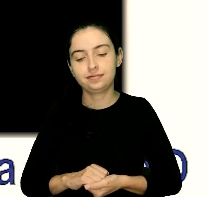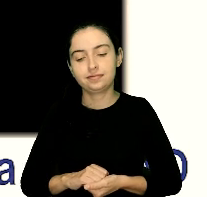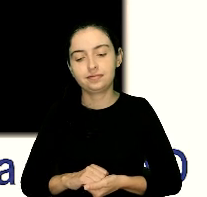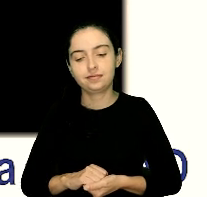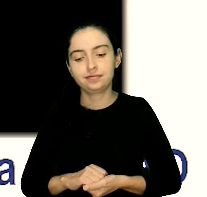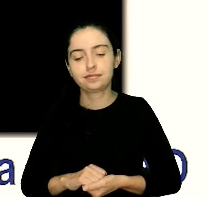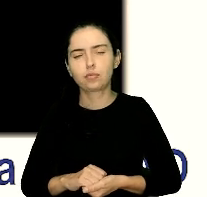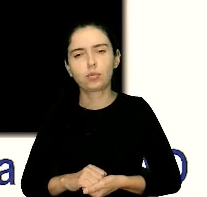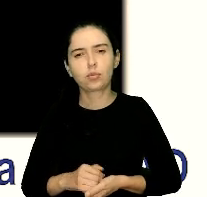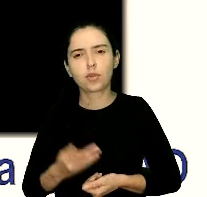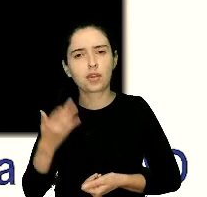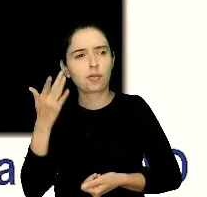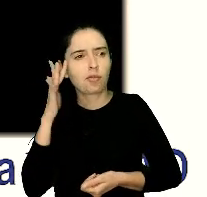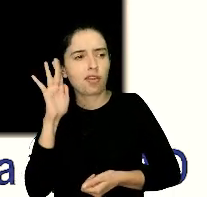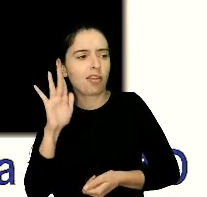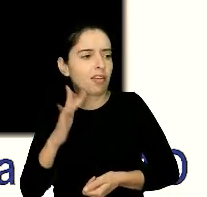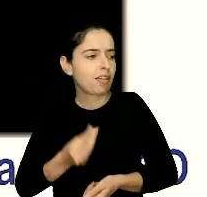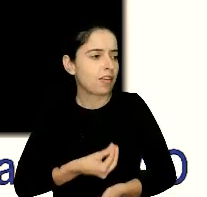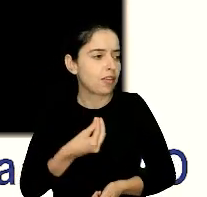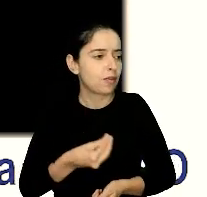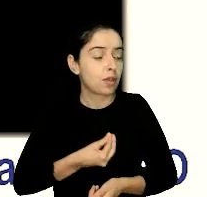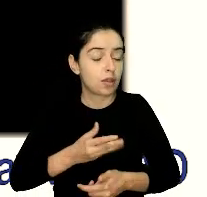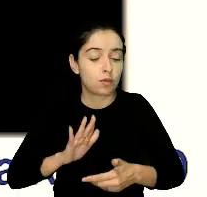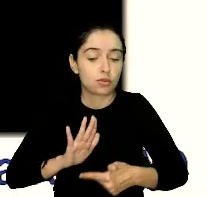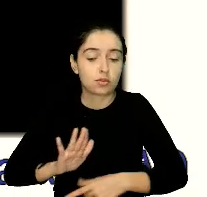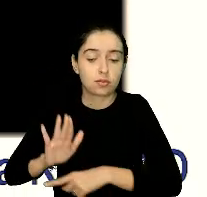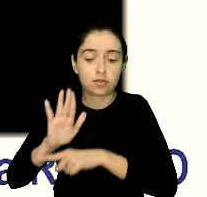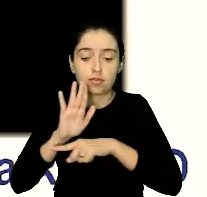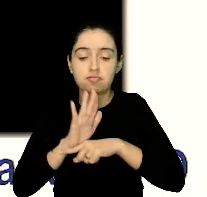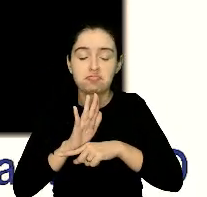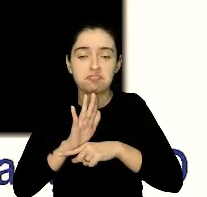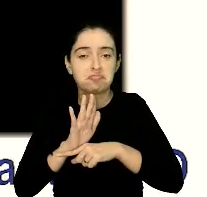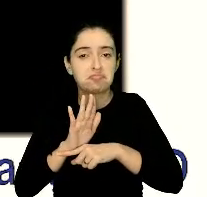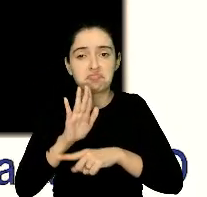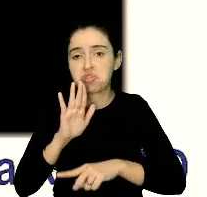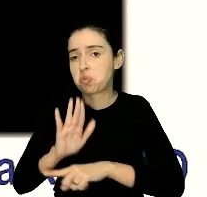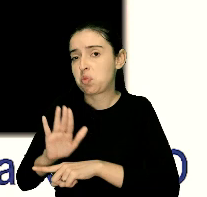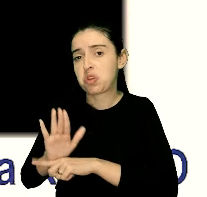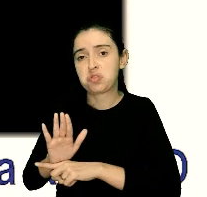Quem não vive pra servir, não serve pra